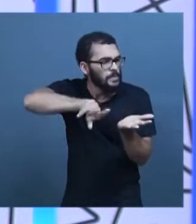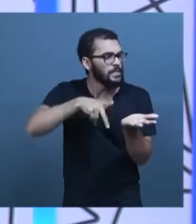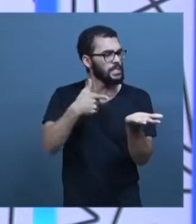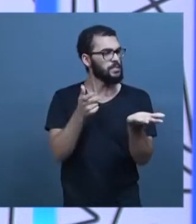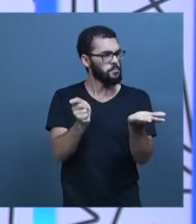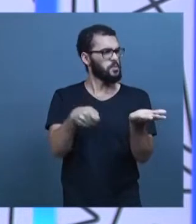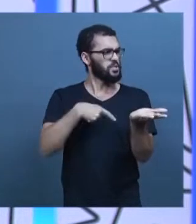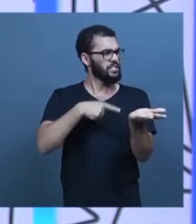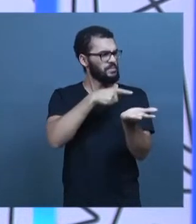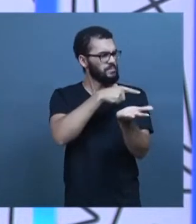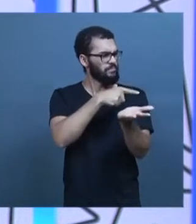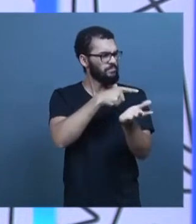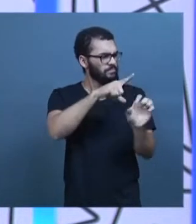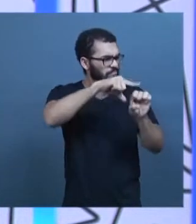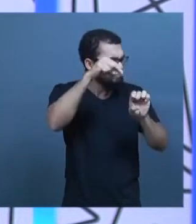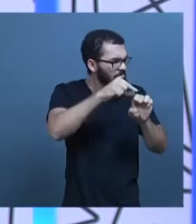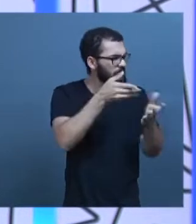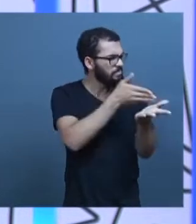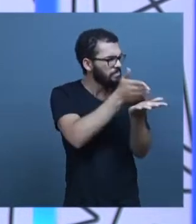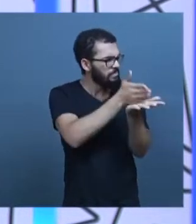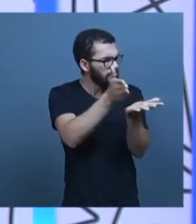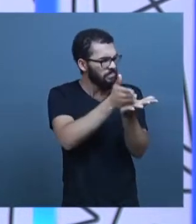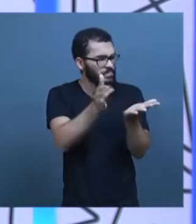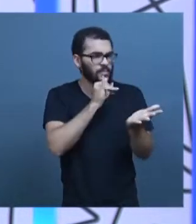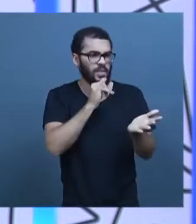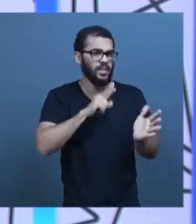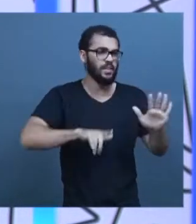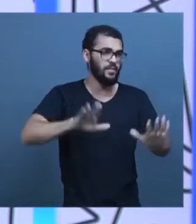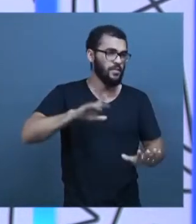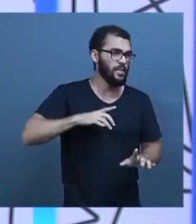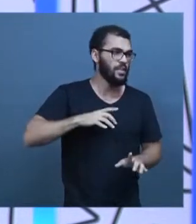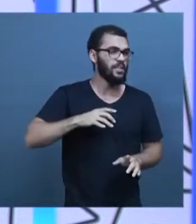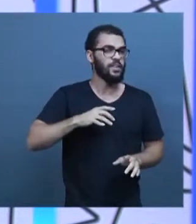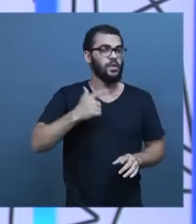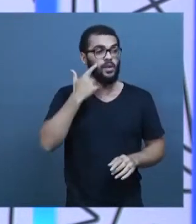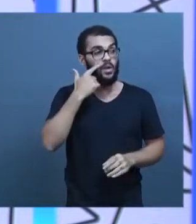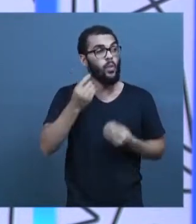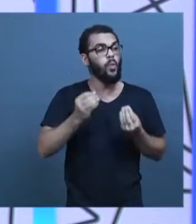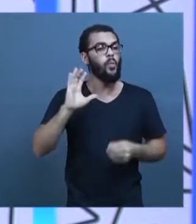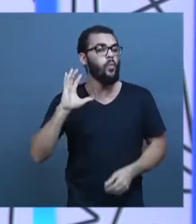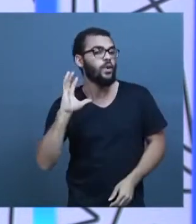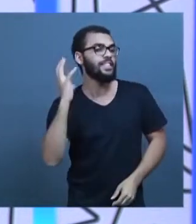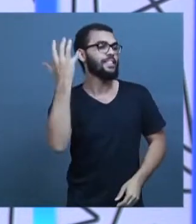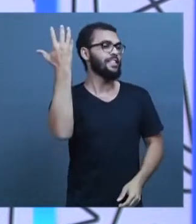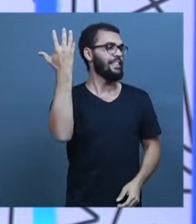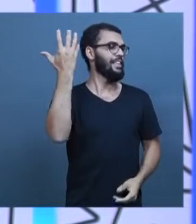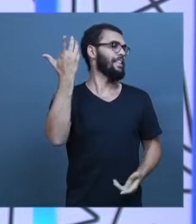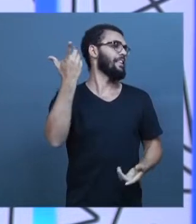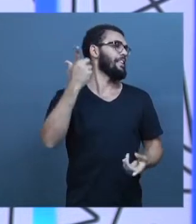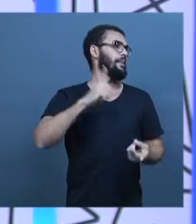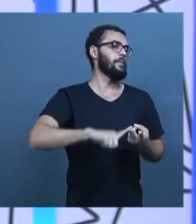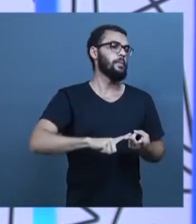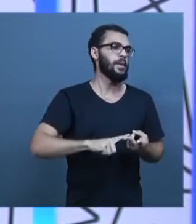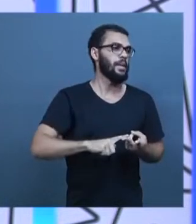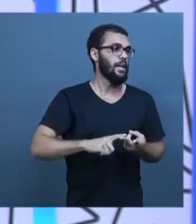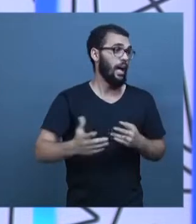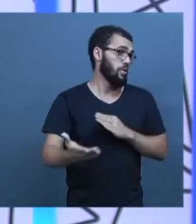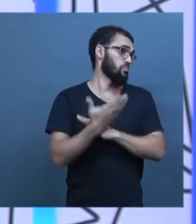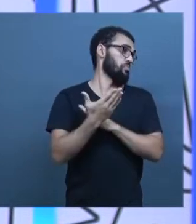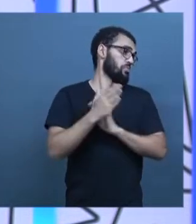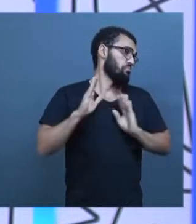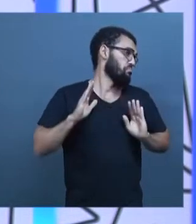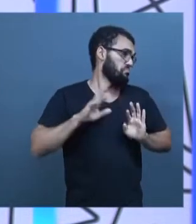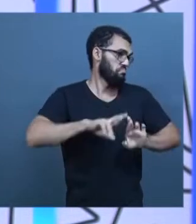são levados a nosso favor, como, por exemplo, a questão climática e assim por diante. Então, por esse momento,